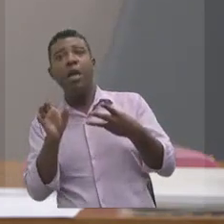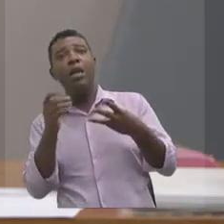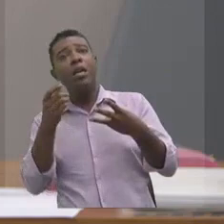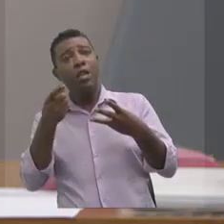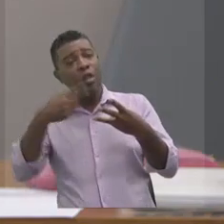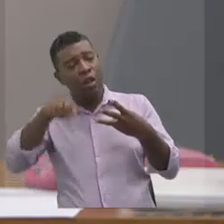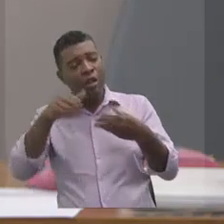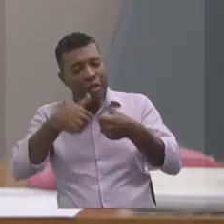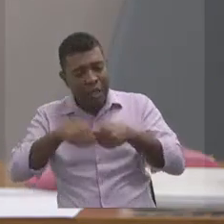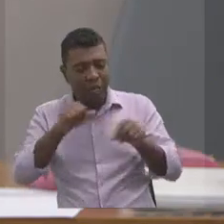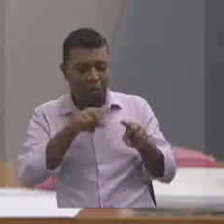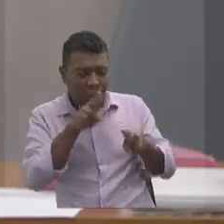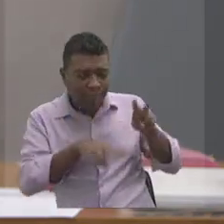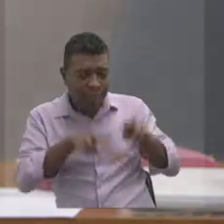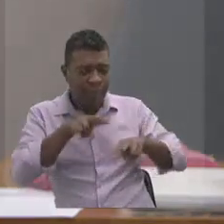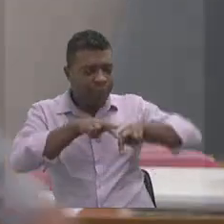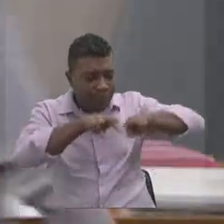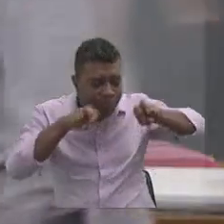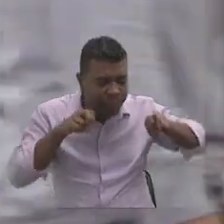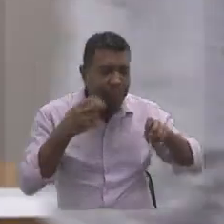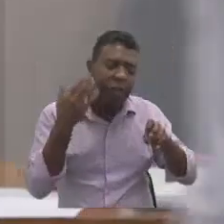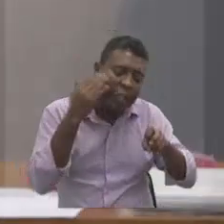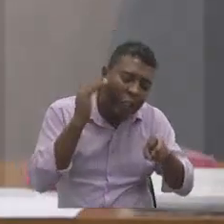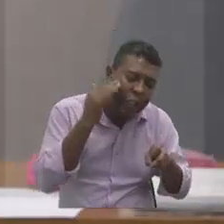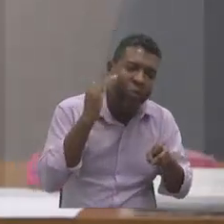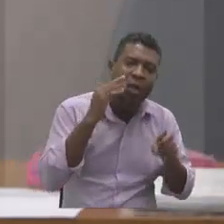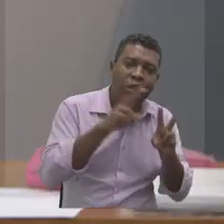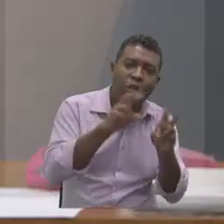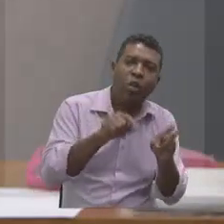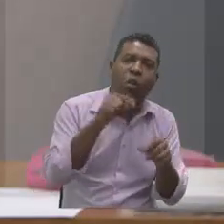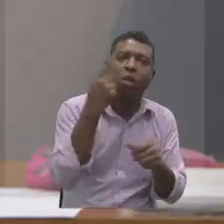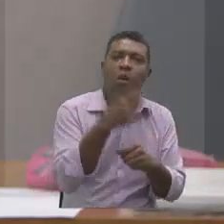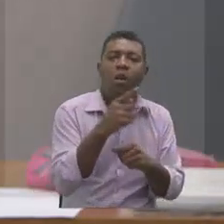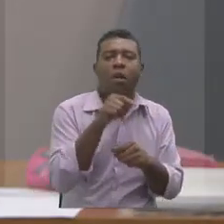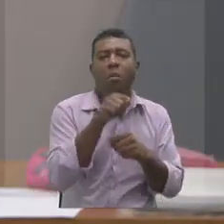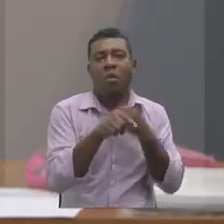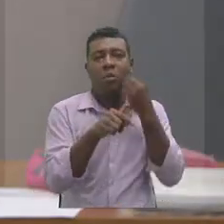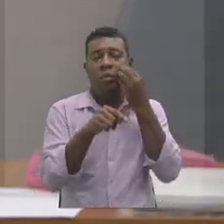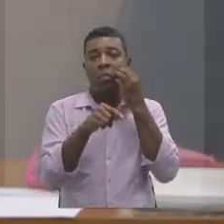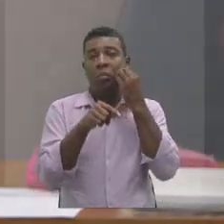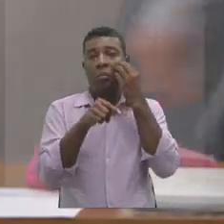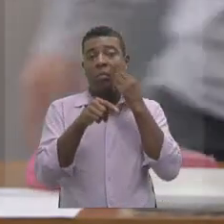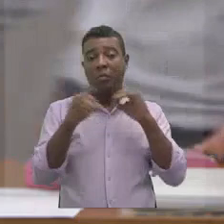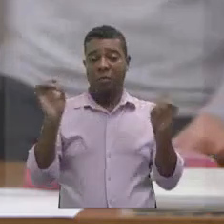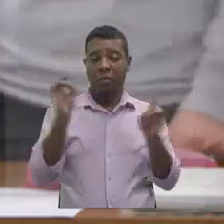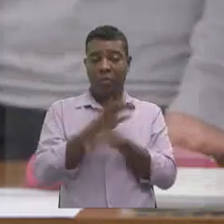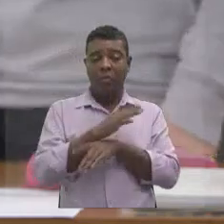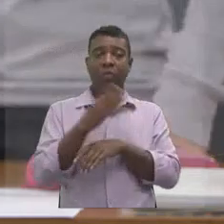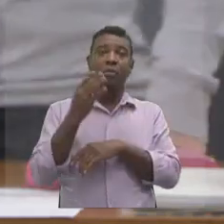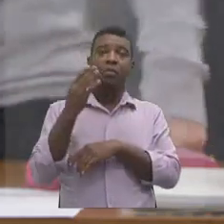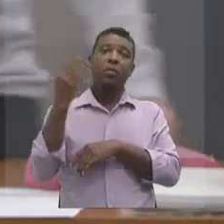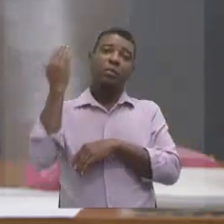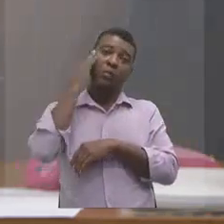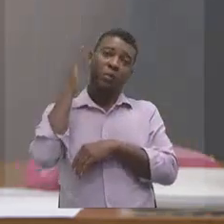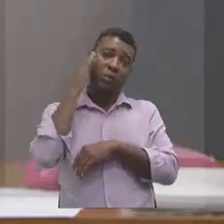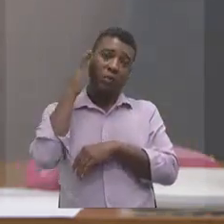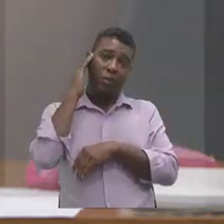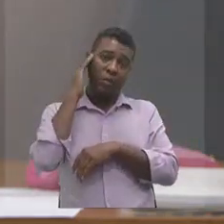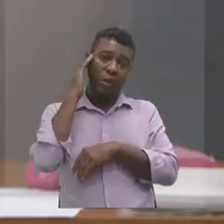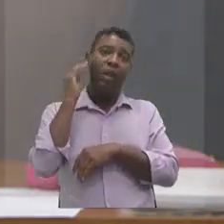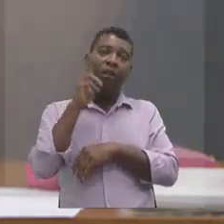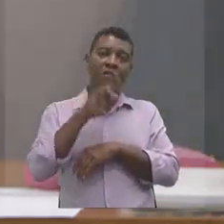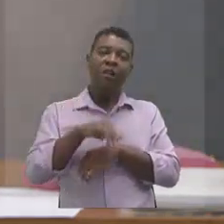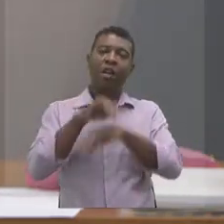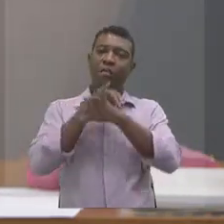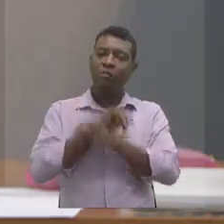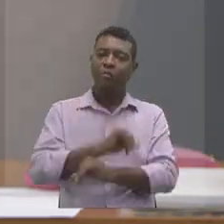entendimentos e tão logo a gente tem uma definição né teremos todo o interesse também de publicizar